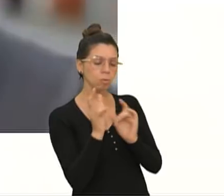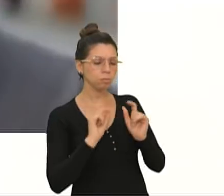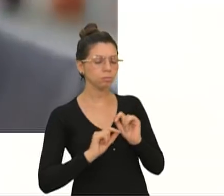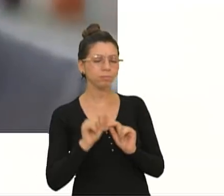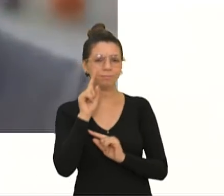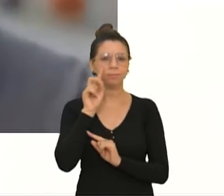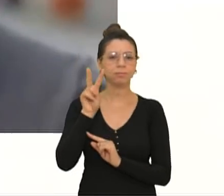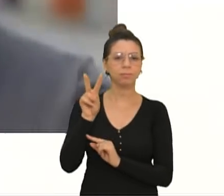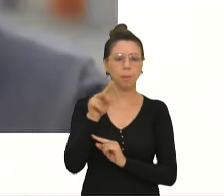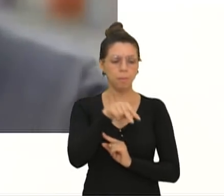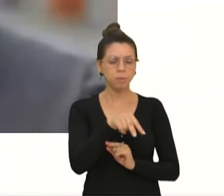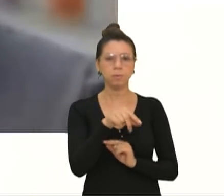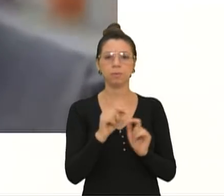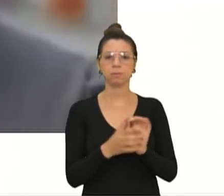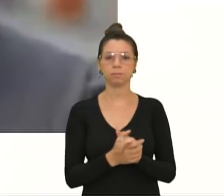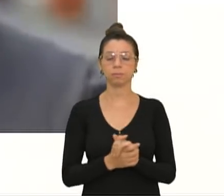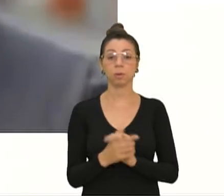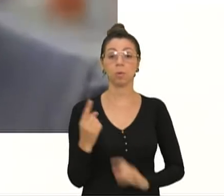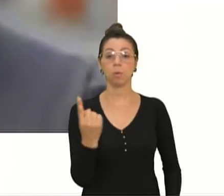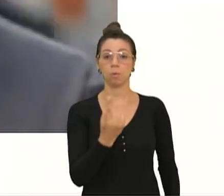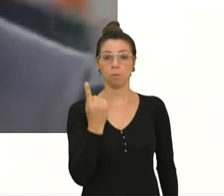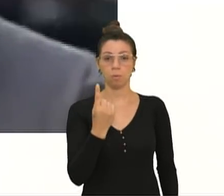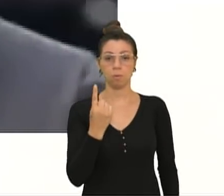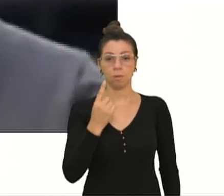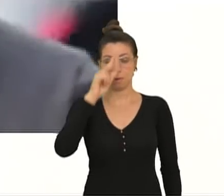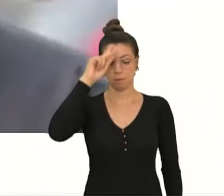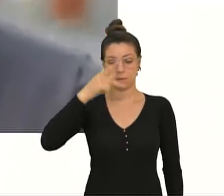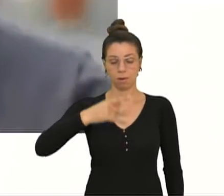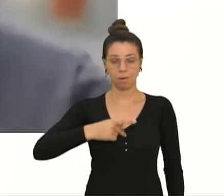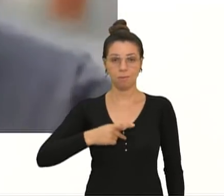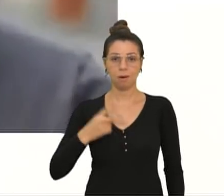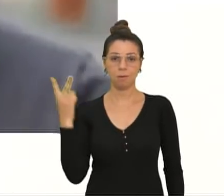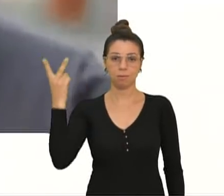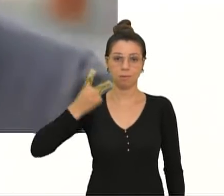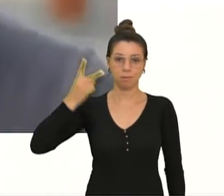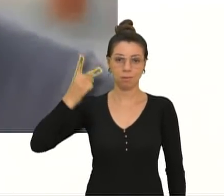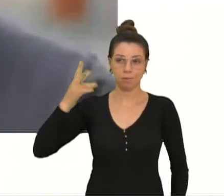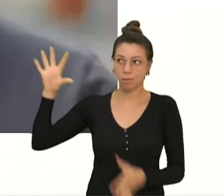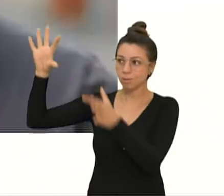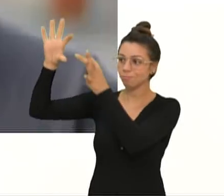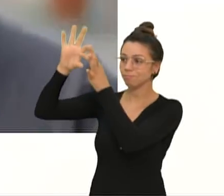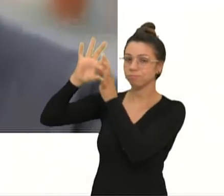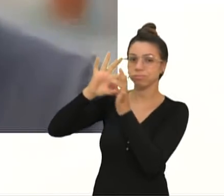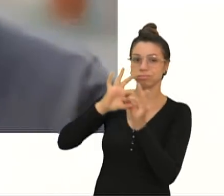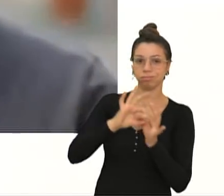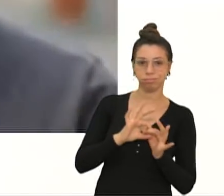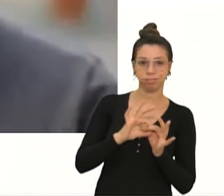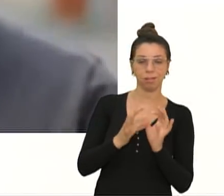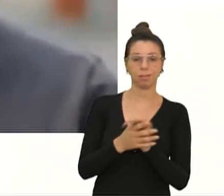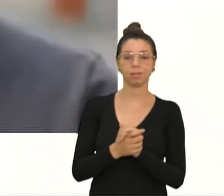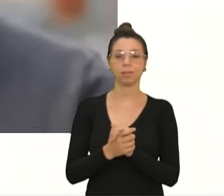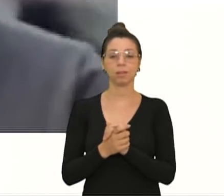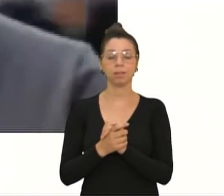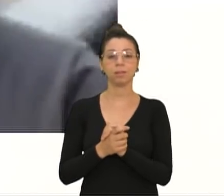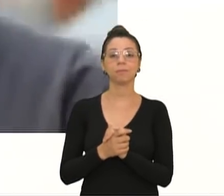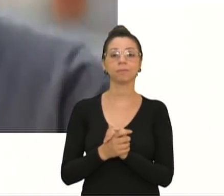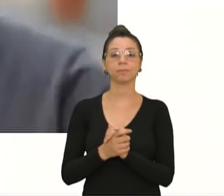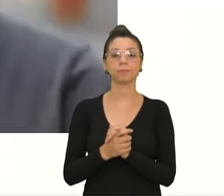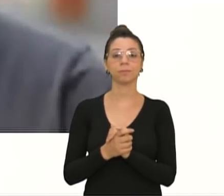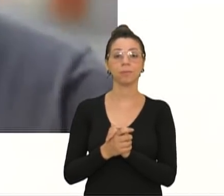eu oro para que eles sejam um, assim como eu e tu somos um. Esse conceito de unidade,